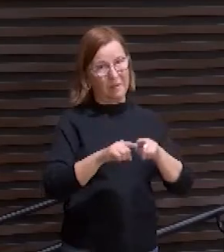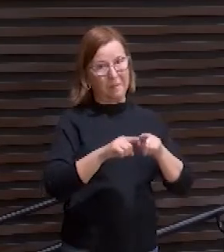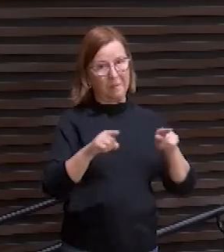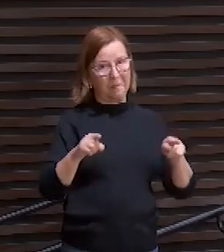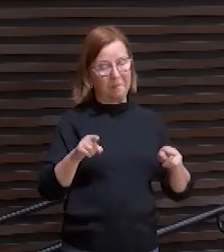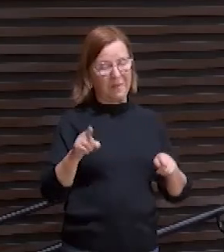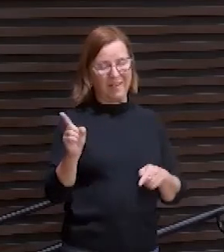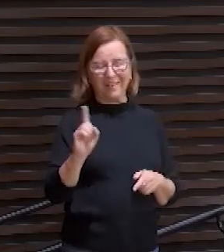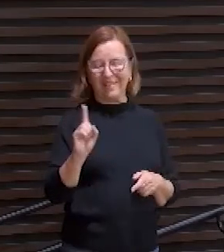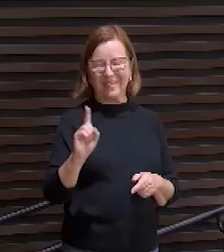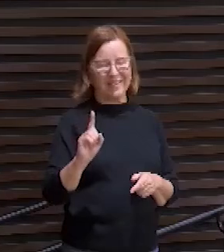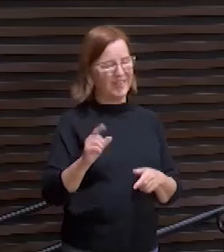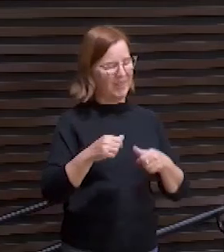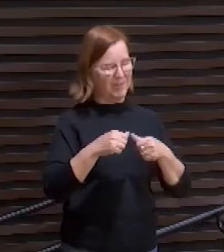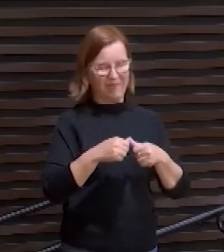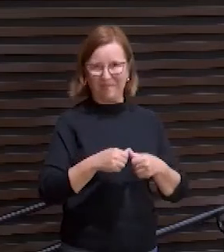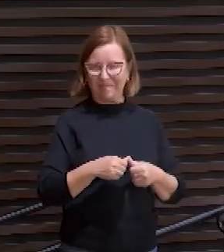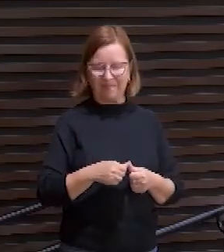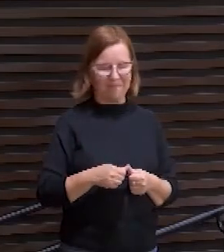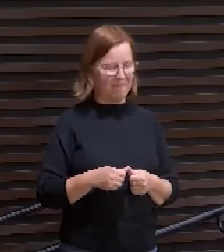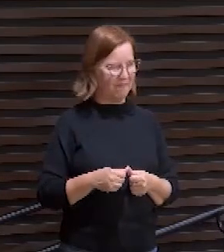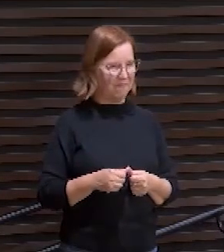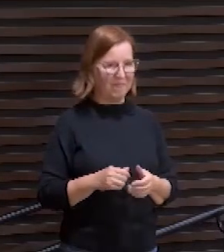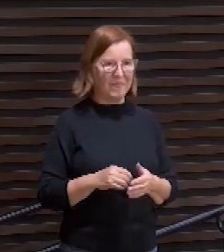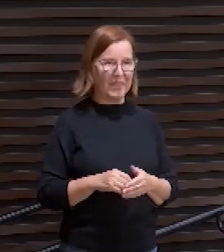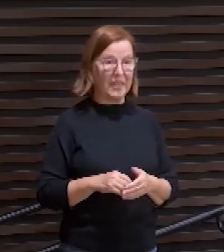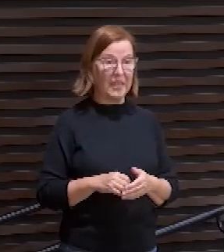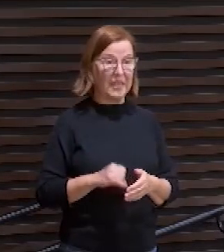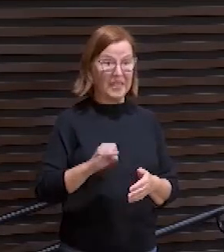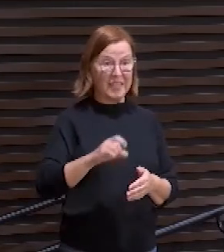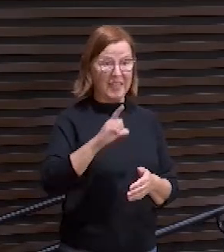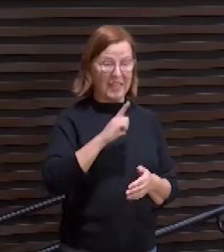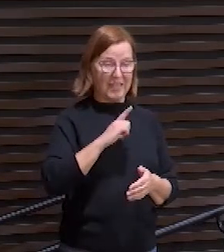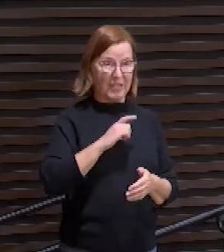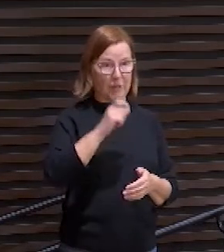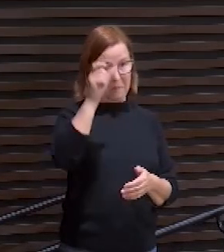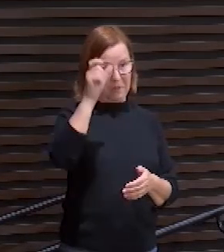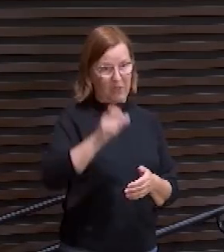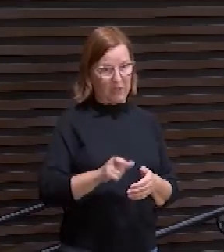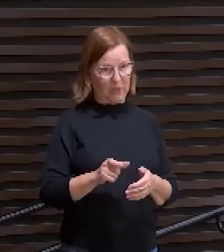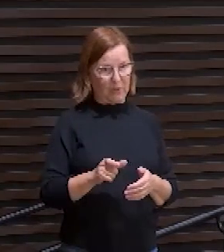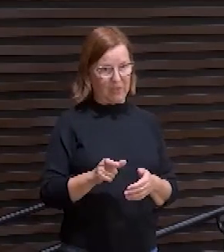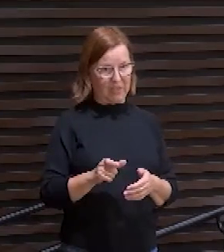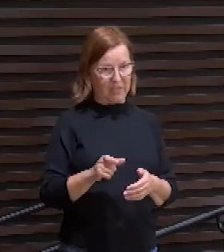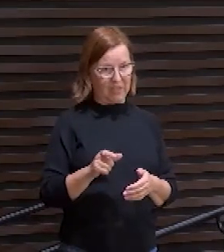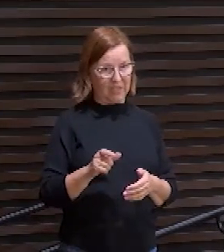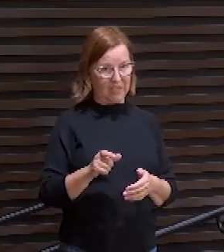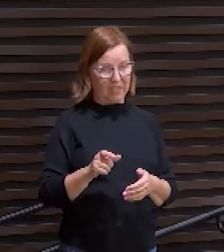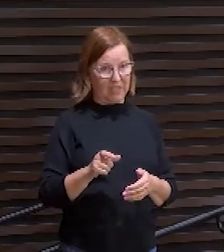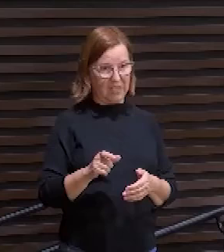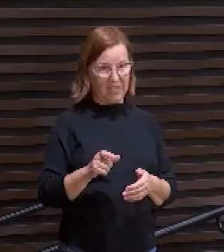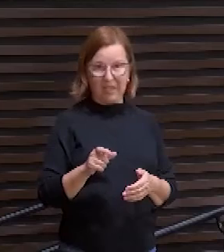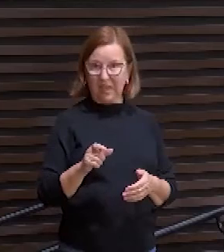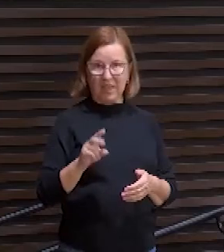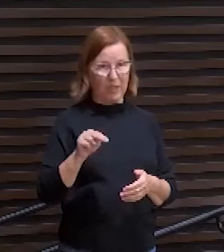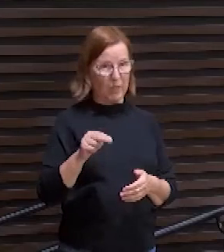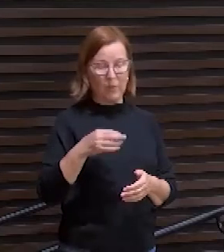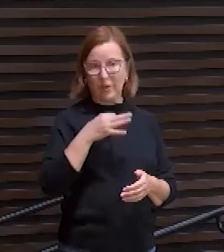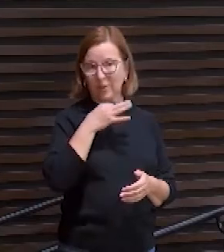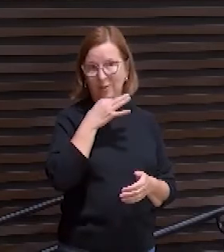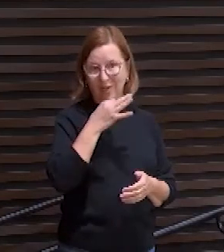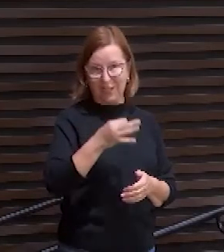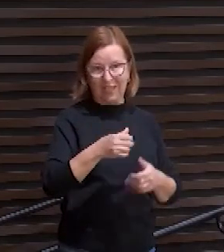que não é isto. Se tem uma pessoa que não iria sugerir isso, é Jesus